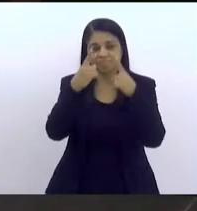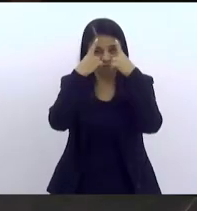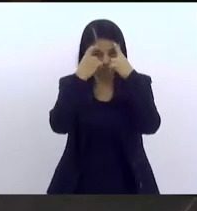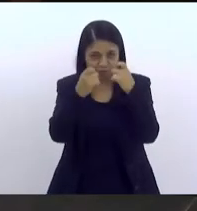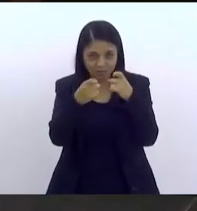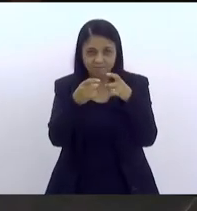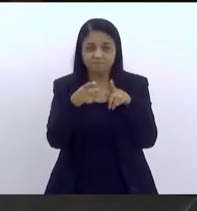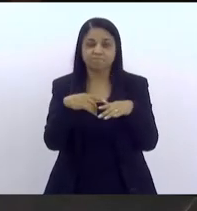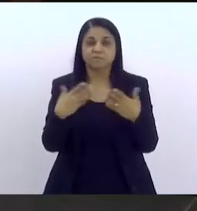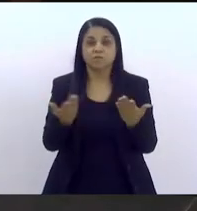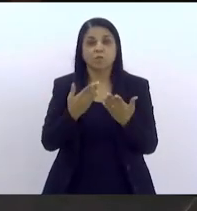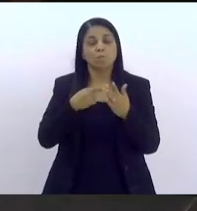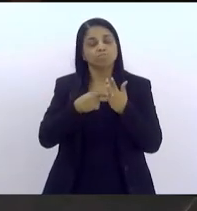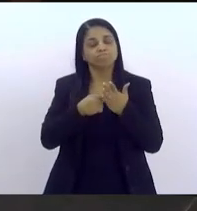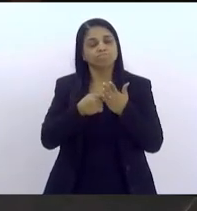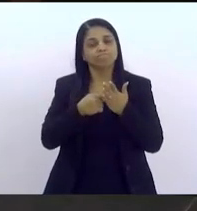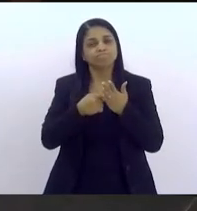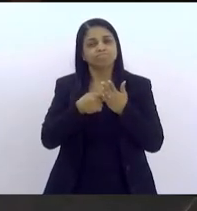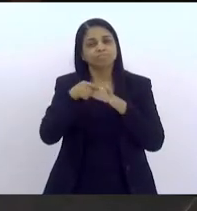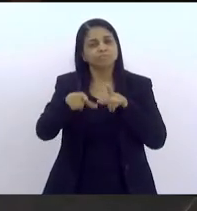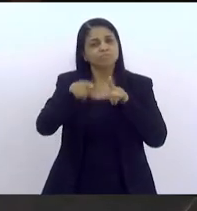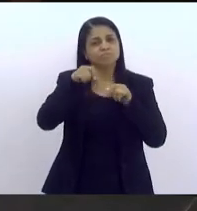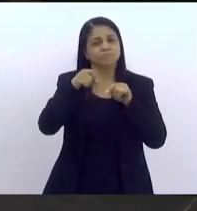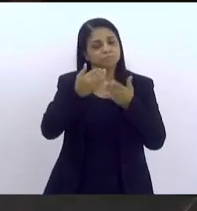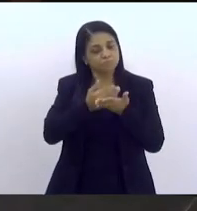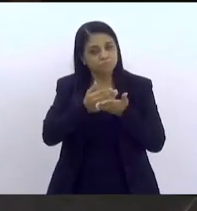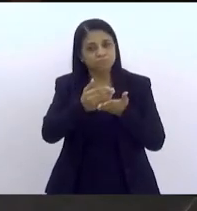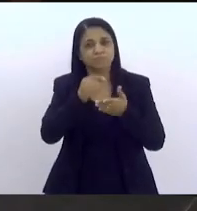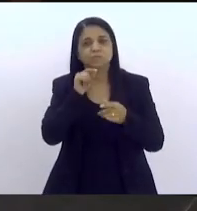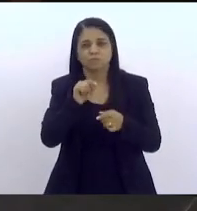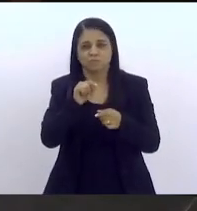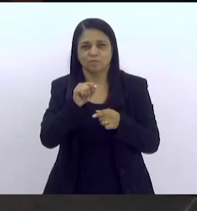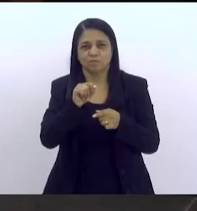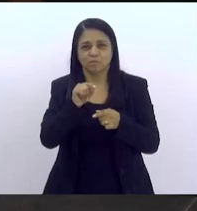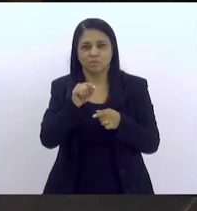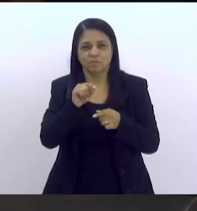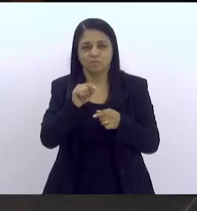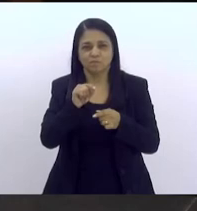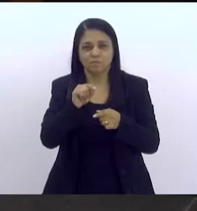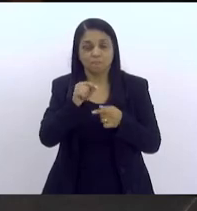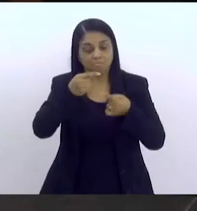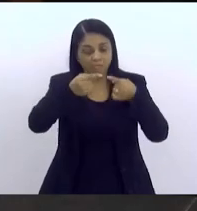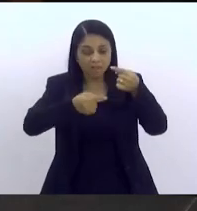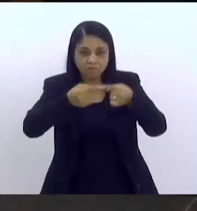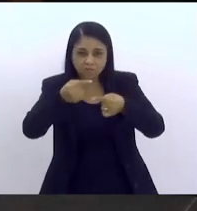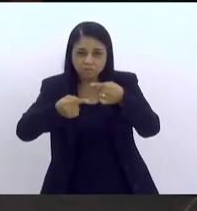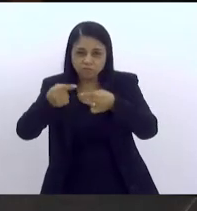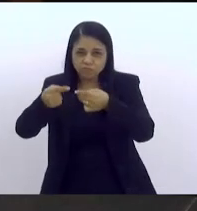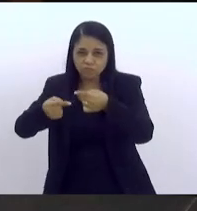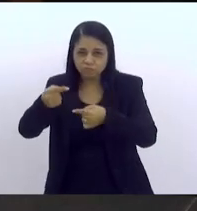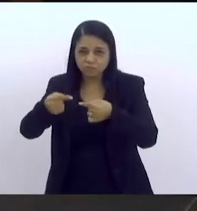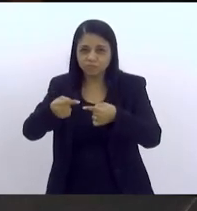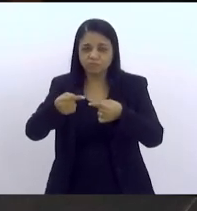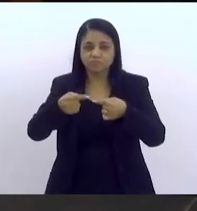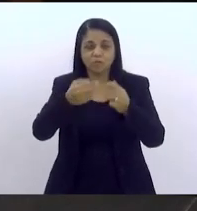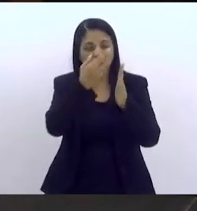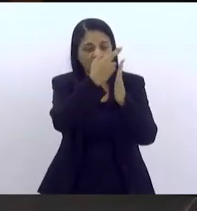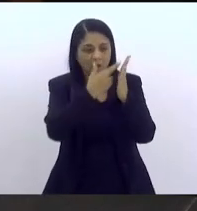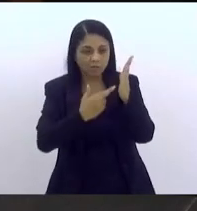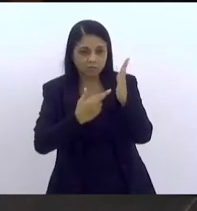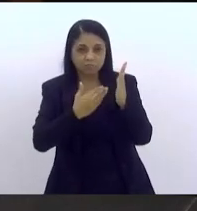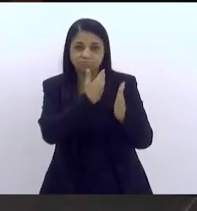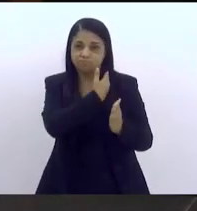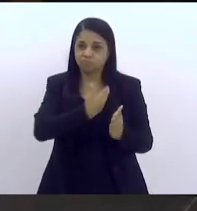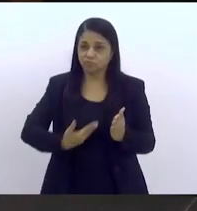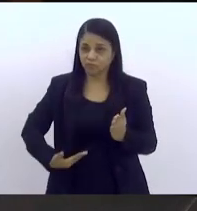vou tomar aqui como ponto de partida só para colocar em discussão né o relatório do governo